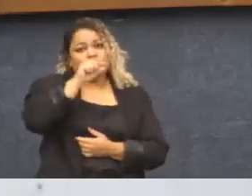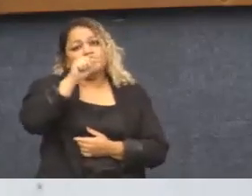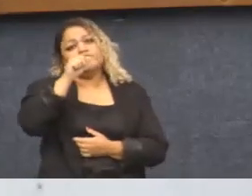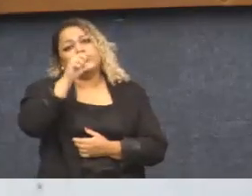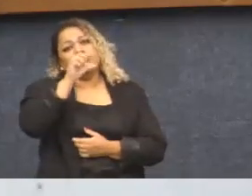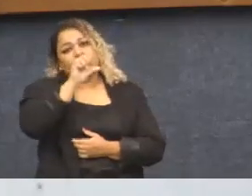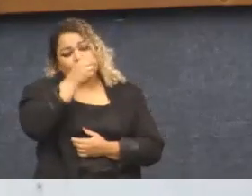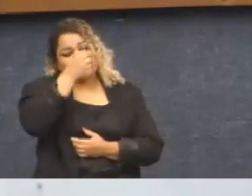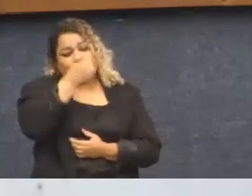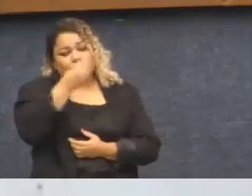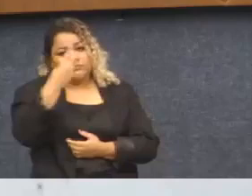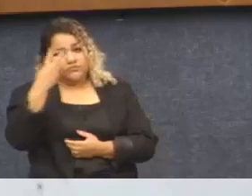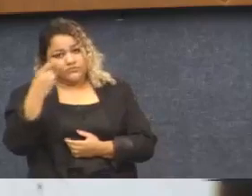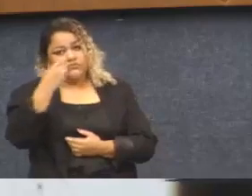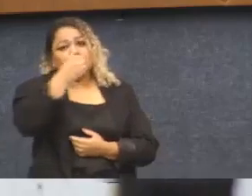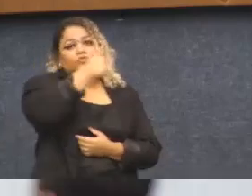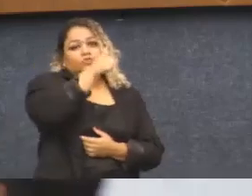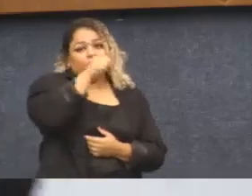9.936/2010 e